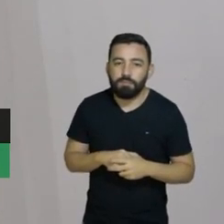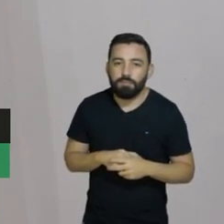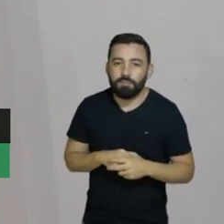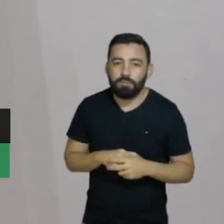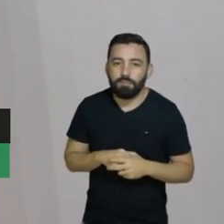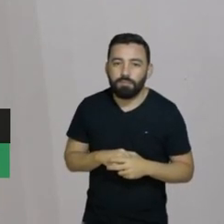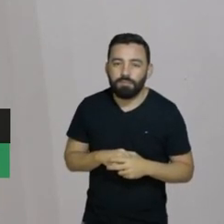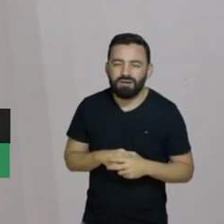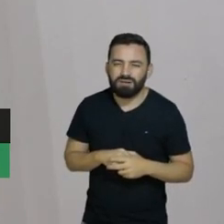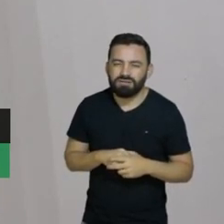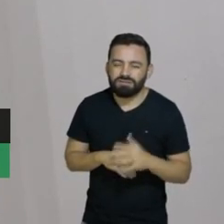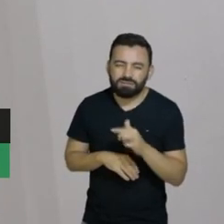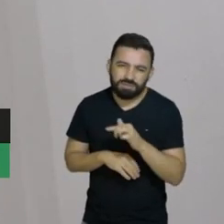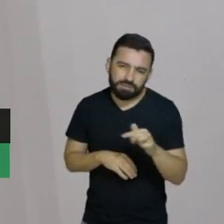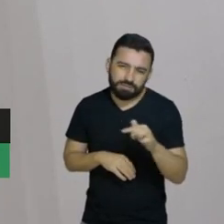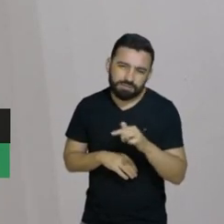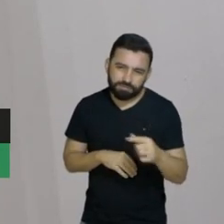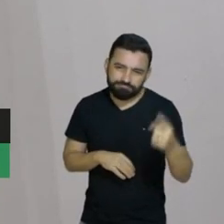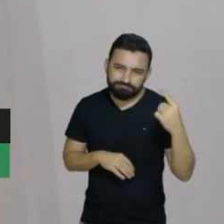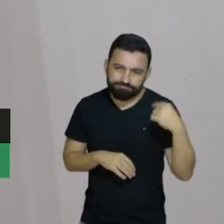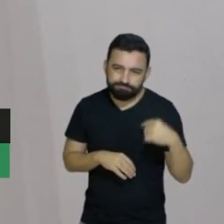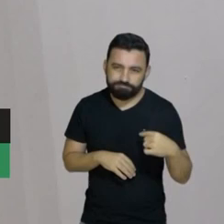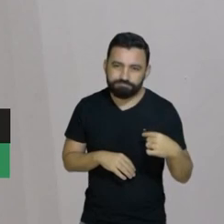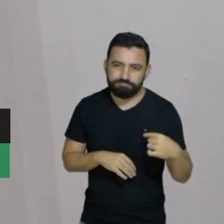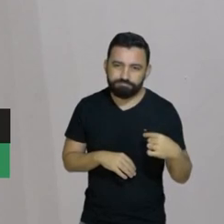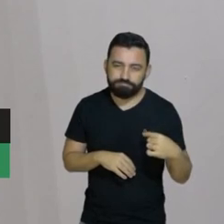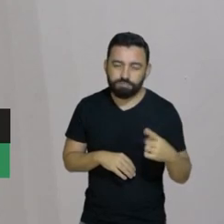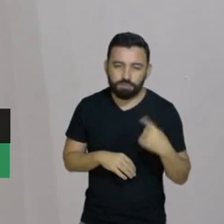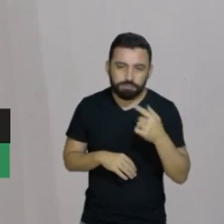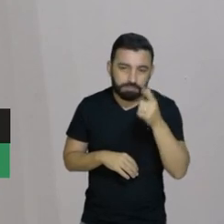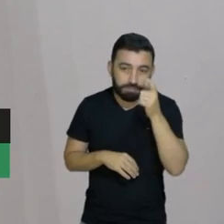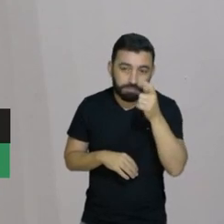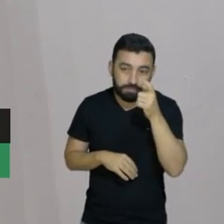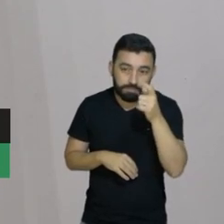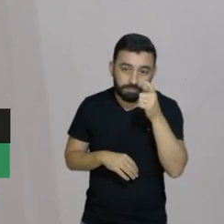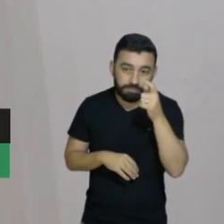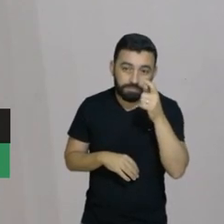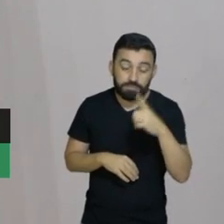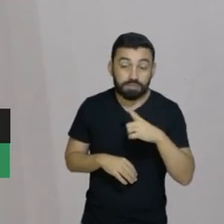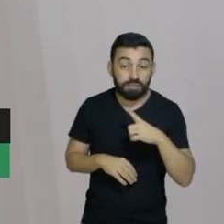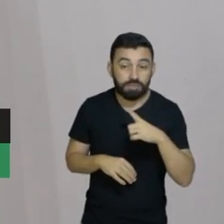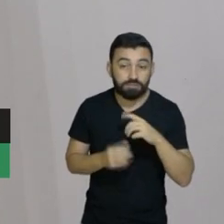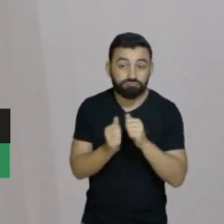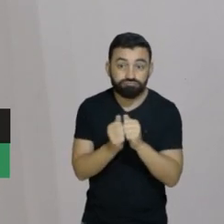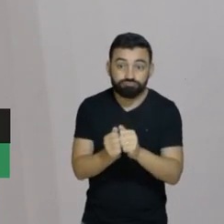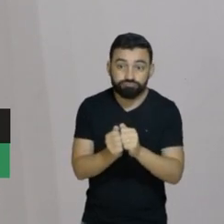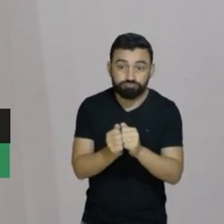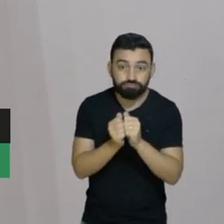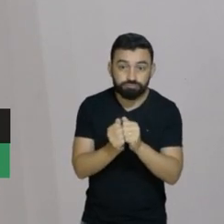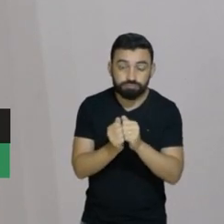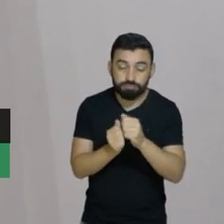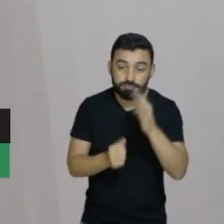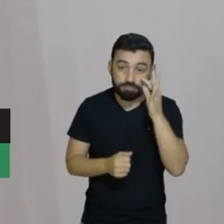Nas últimas semanas, nós acompanhamos de maneira atenta e solidária